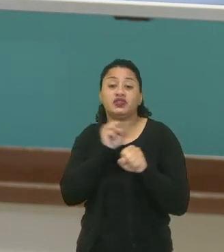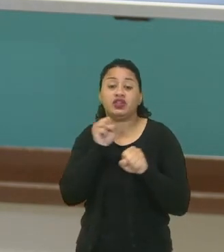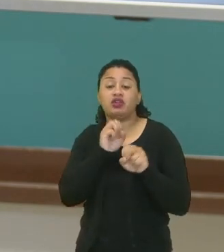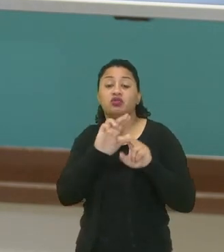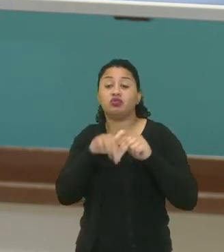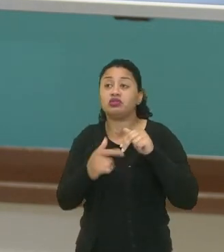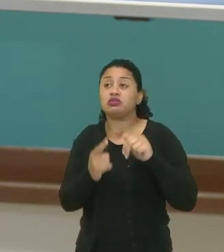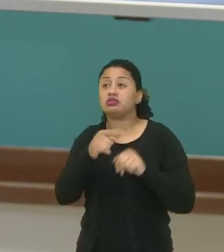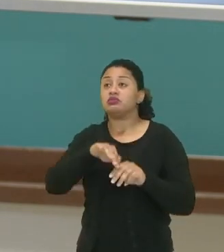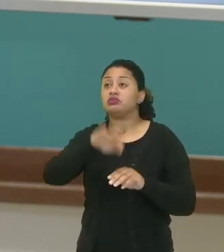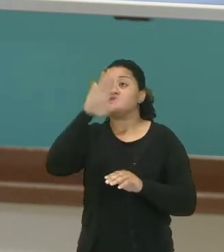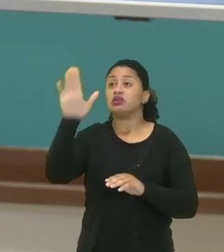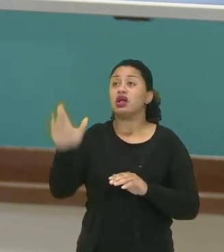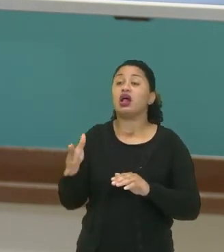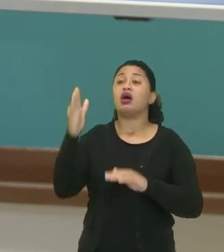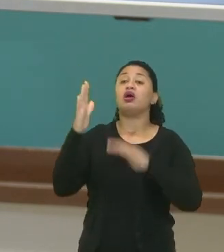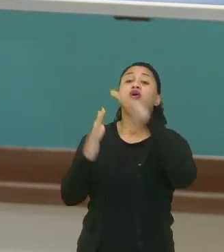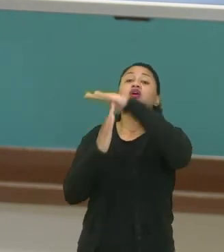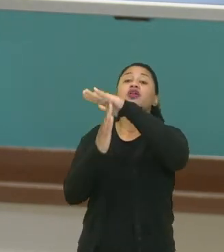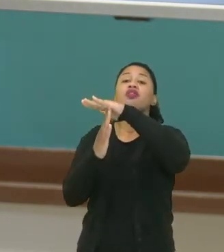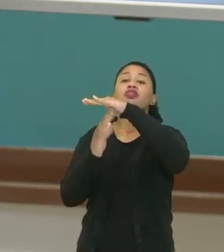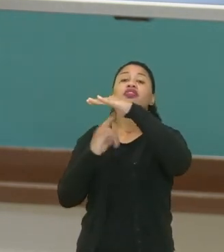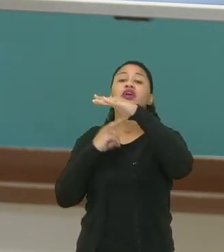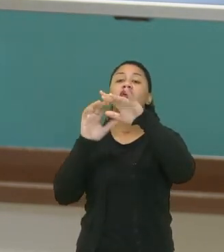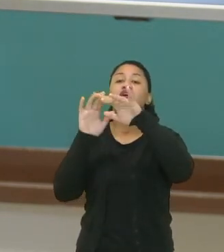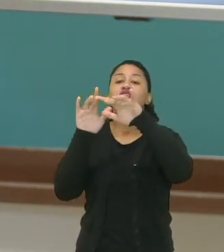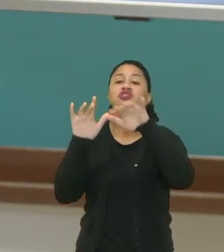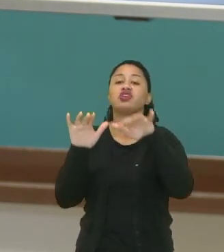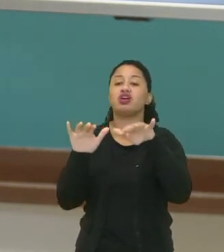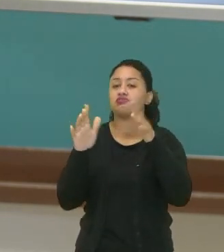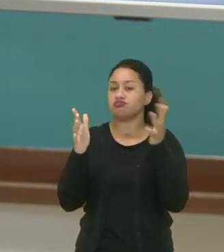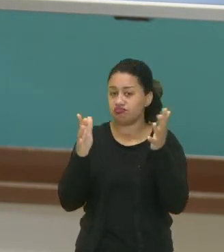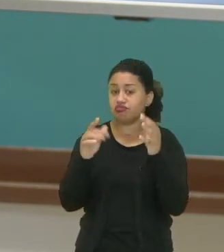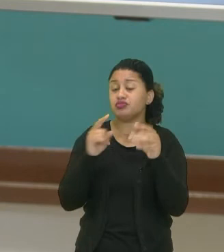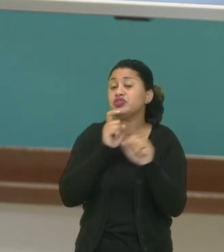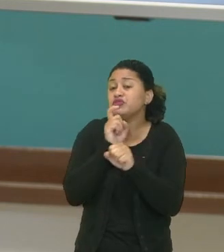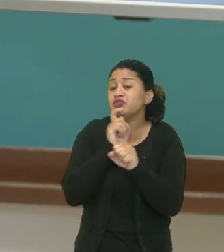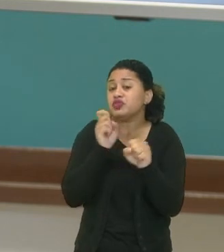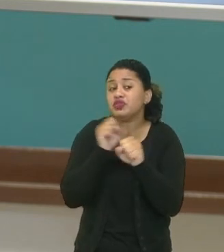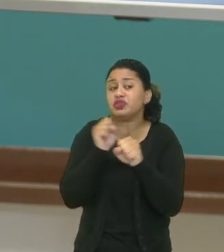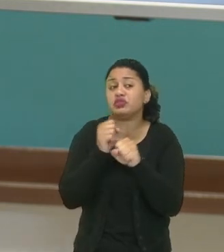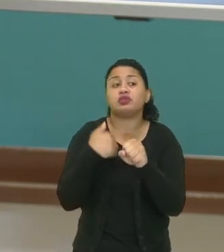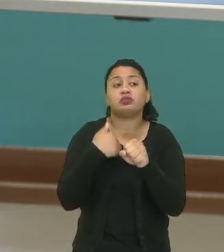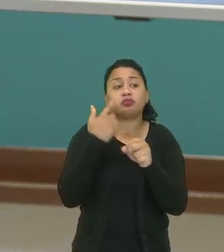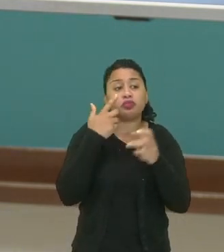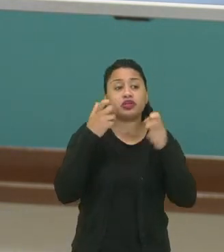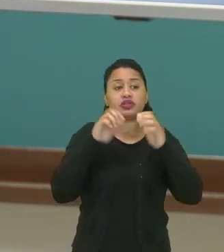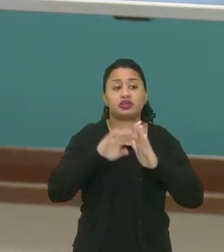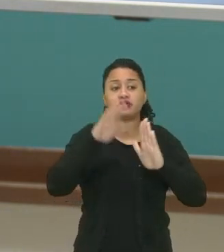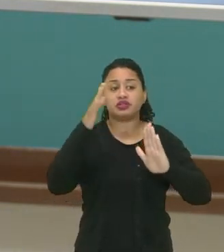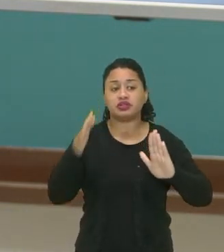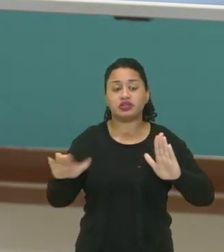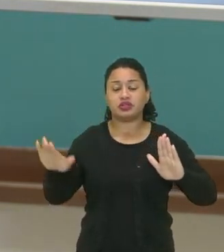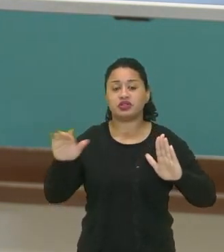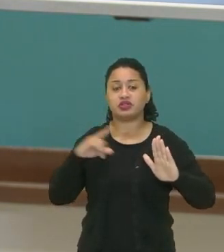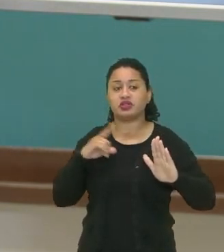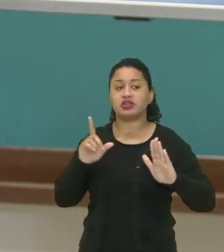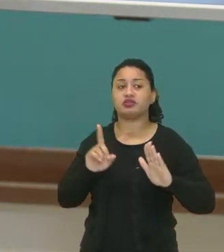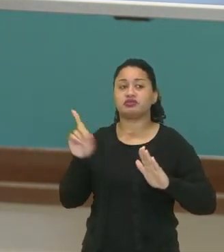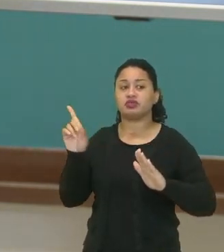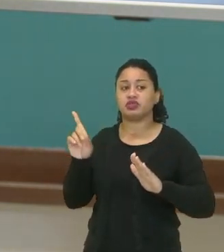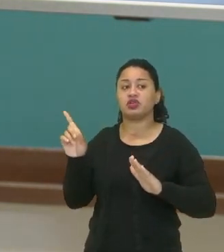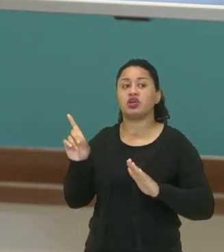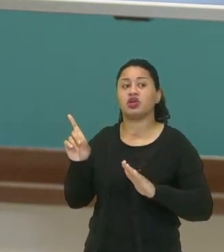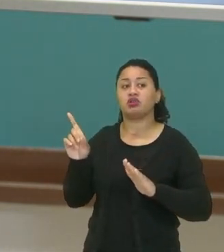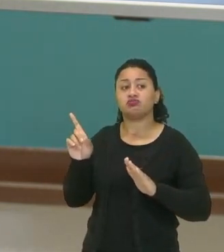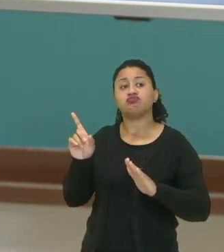topo das montanhas tem o quê? Tem o gelo, né? Então, repare, né, por exemplo, nesse monte aqui, né, se não me engano, é o Monte Kilimanjaro, né, que fica